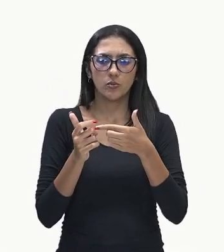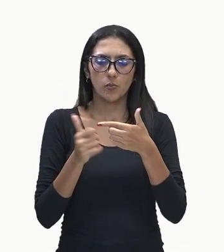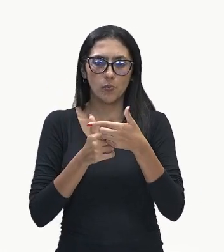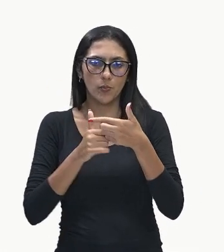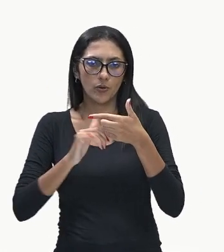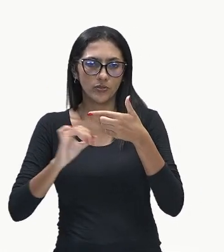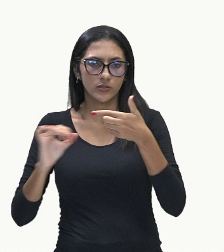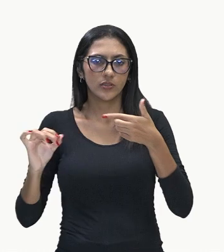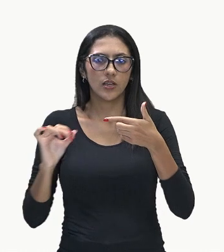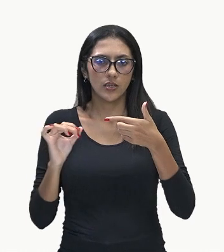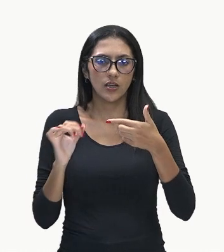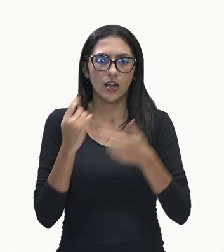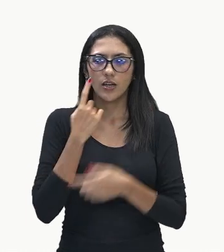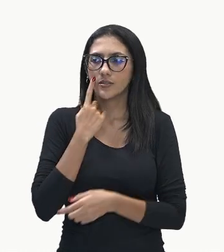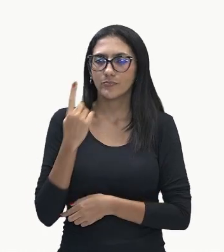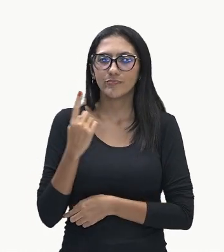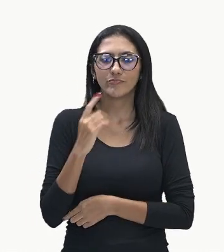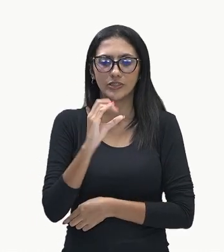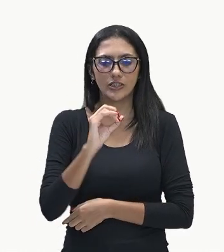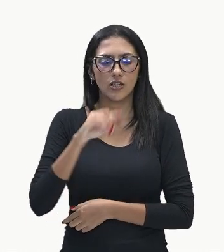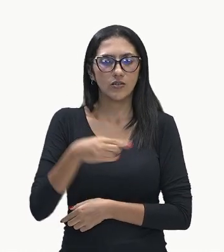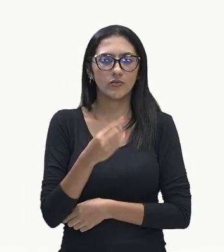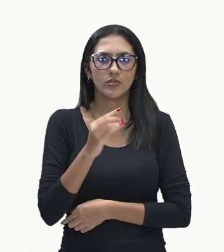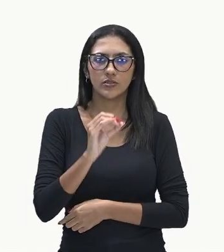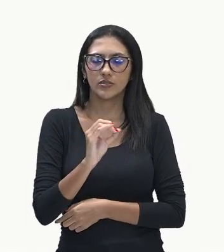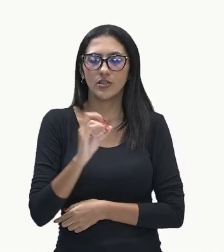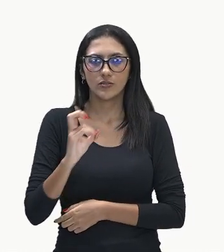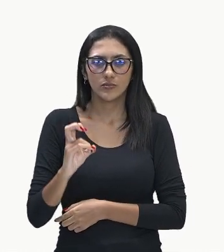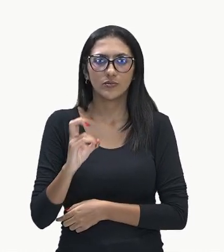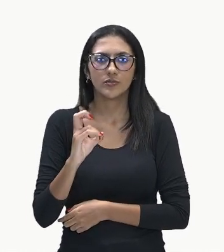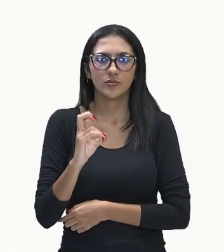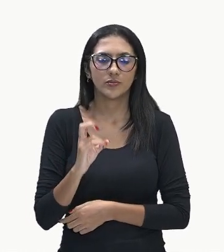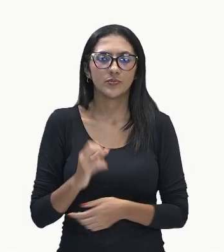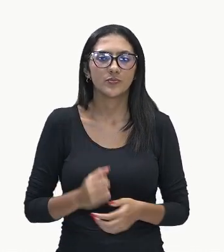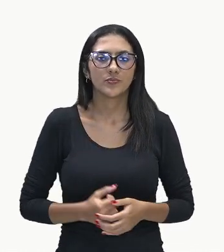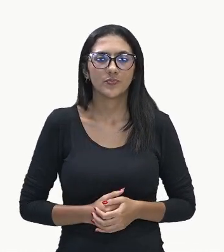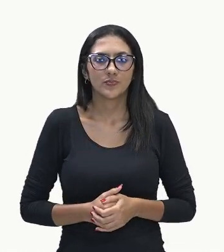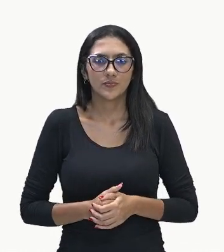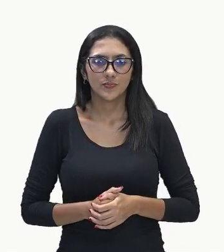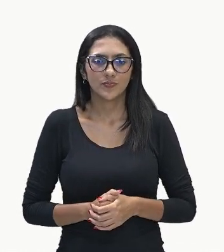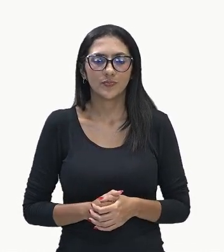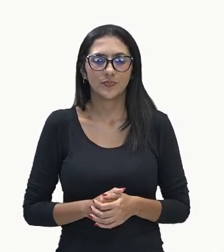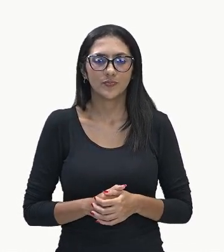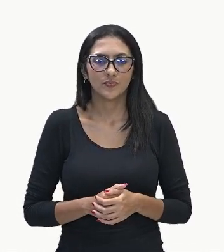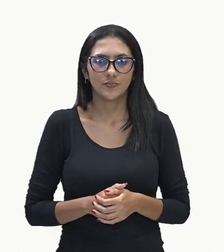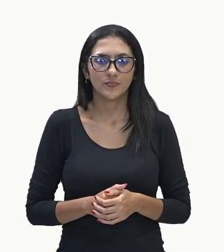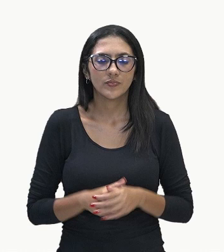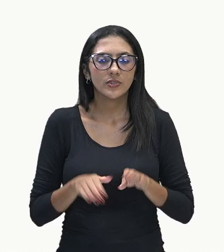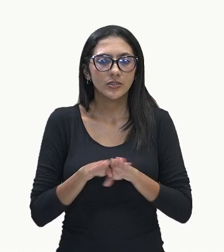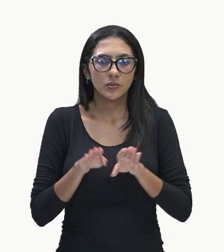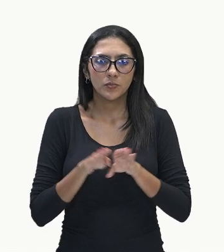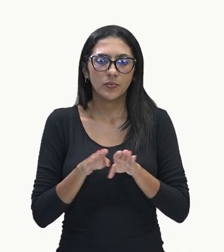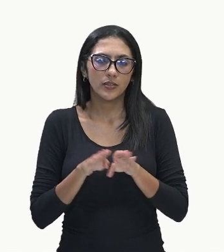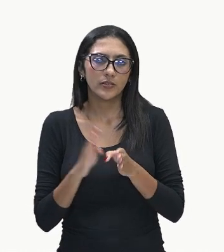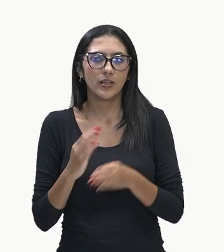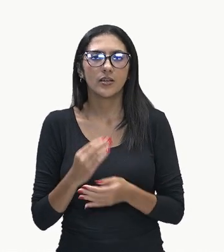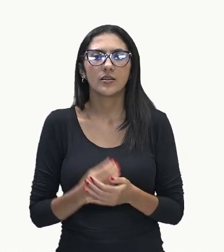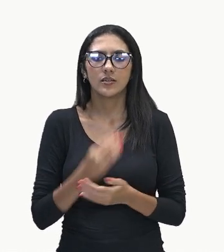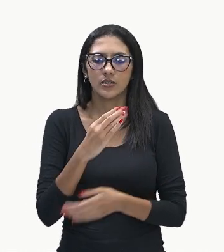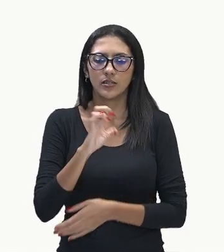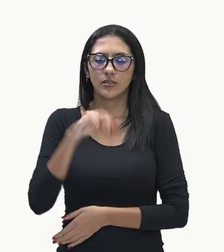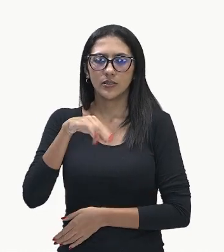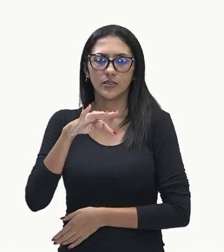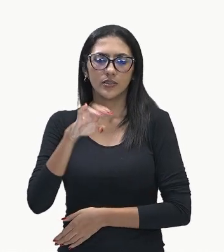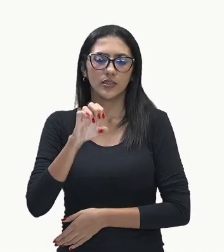decimal, nós obtemos aí 0,05 ou 5 milésimos ali, 5 centésimos, desculpa,